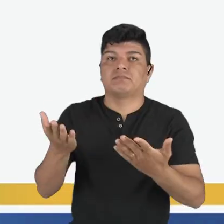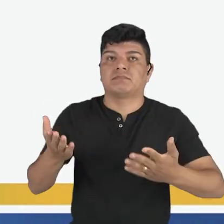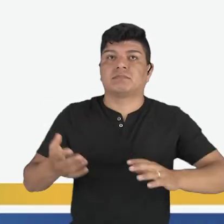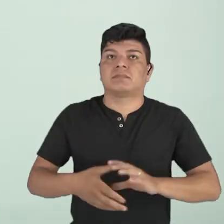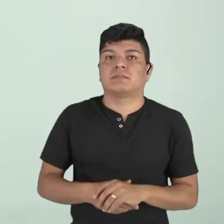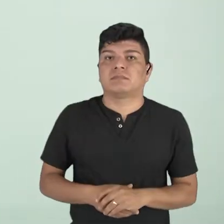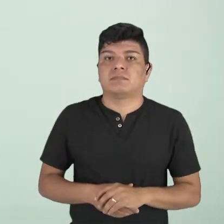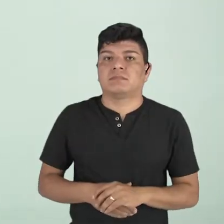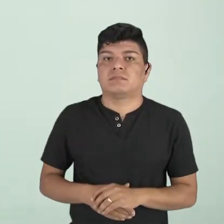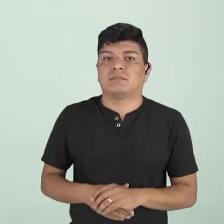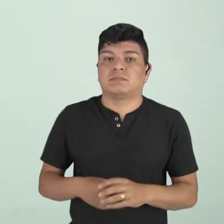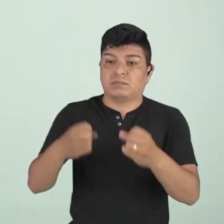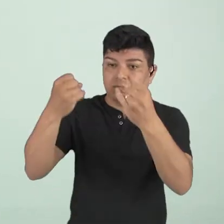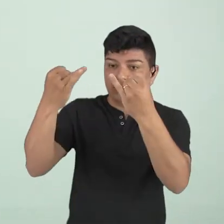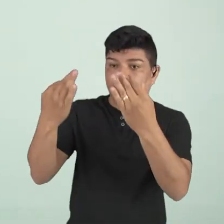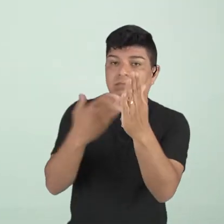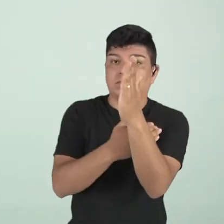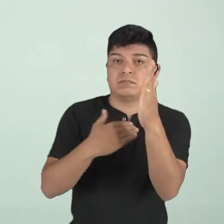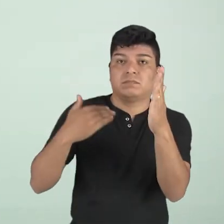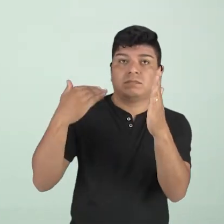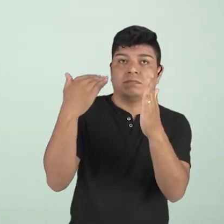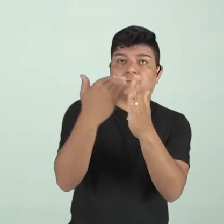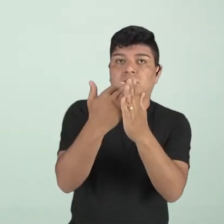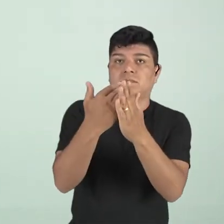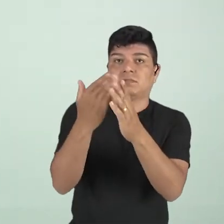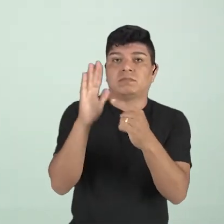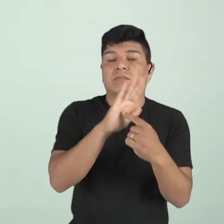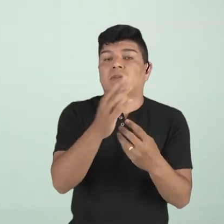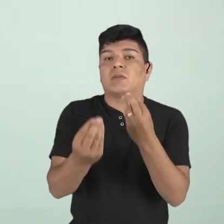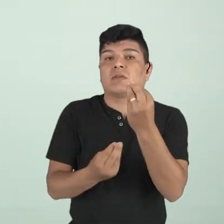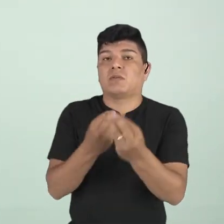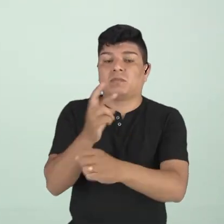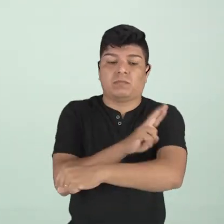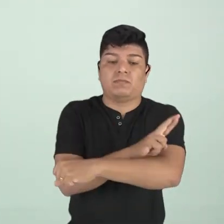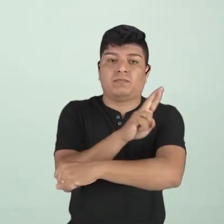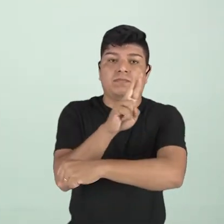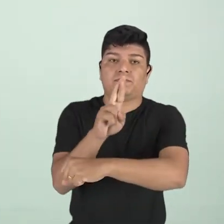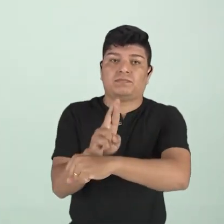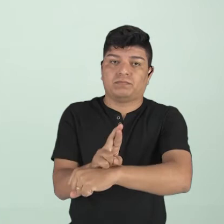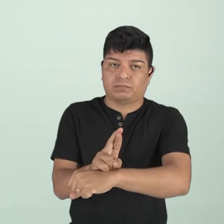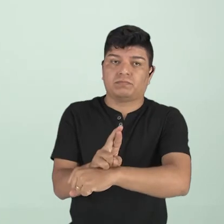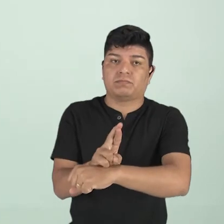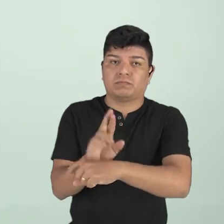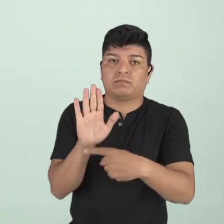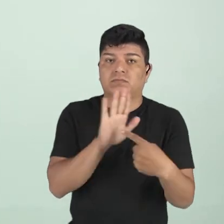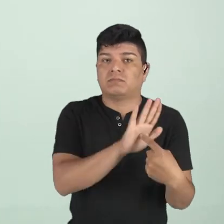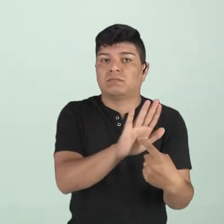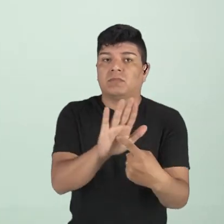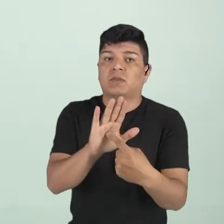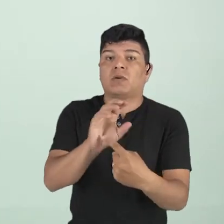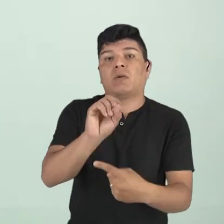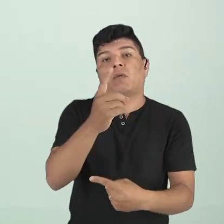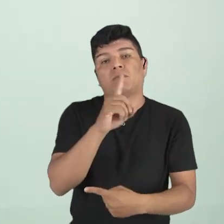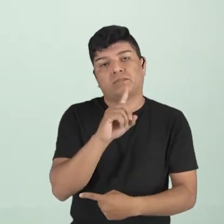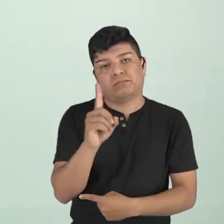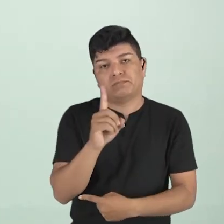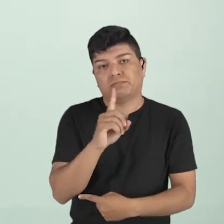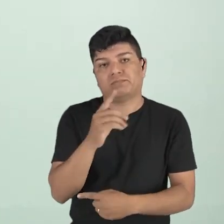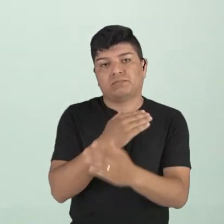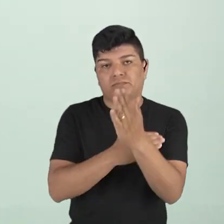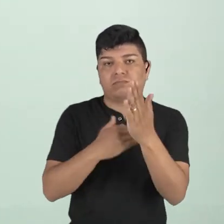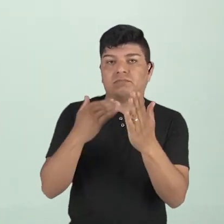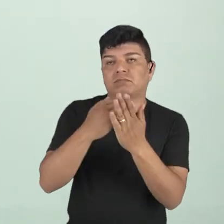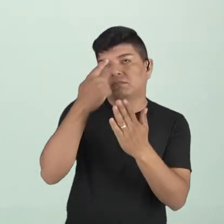de representações do transcendente e a gente está mencionando o modo como as religiões representam ou não o transcendente por meio